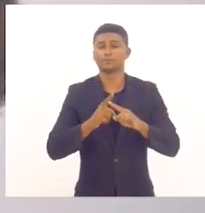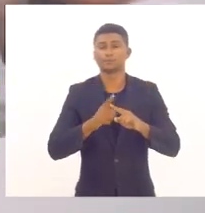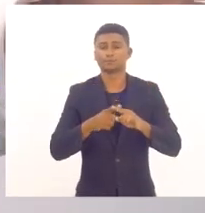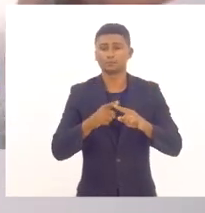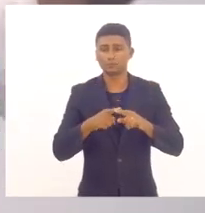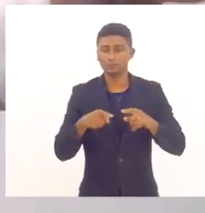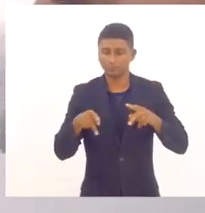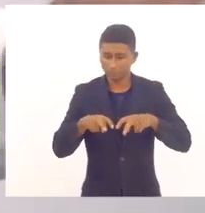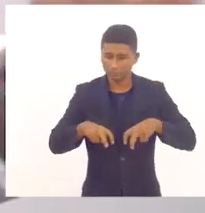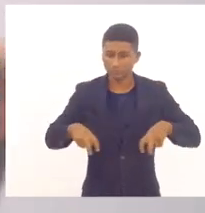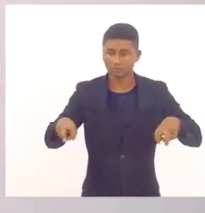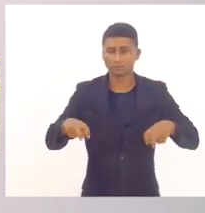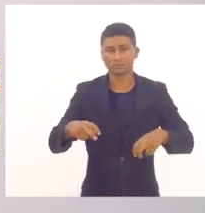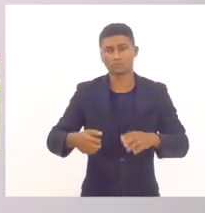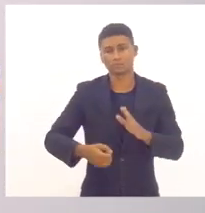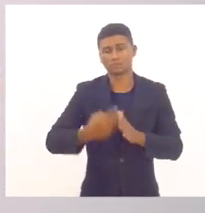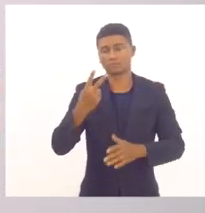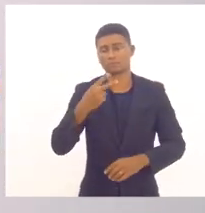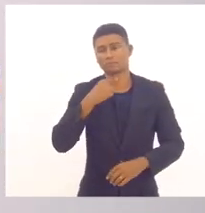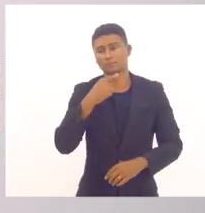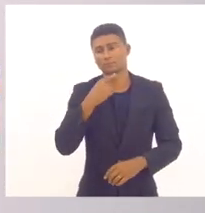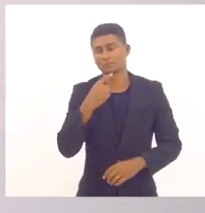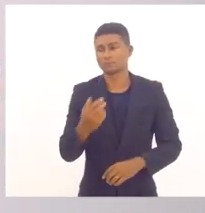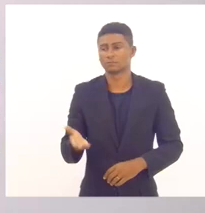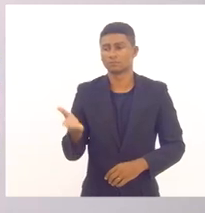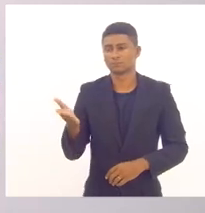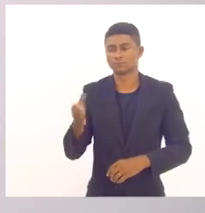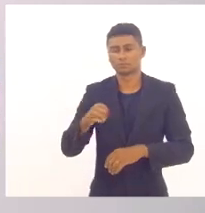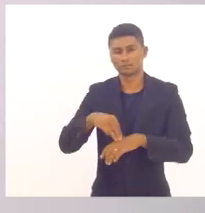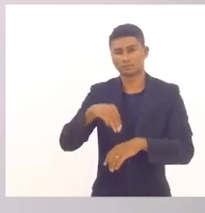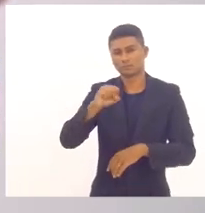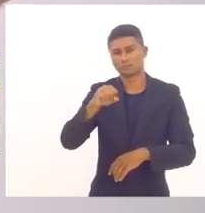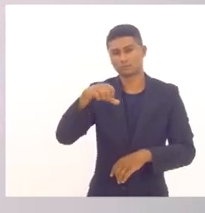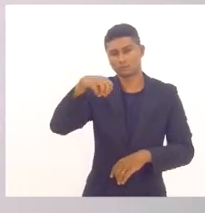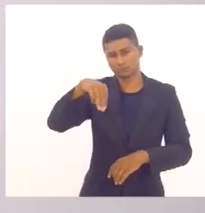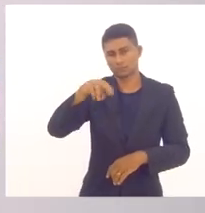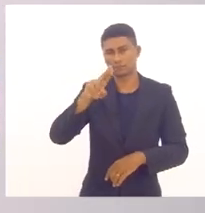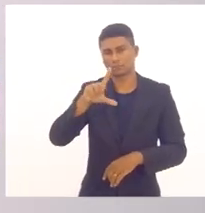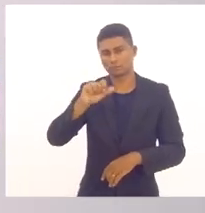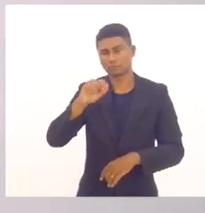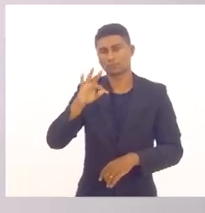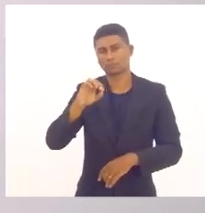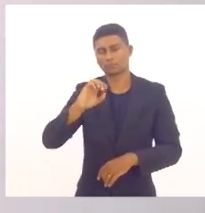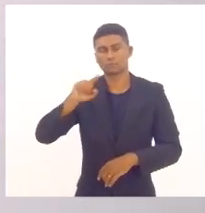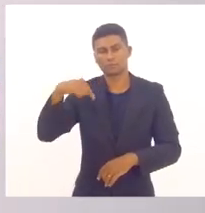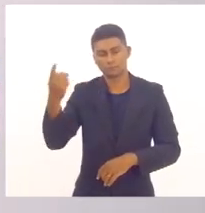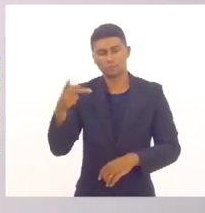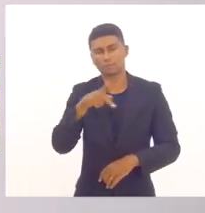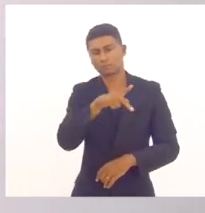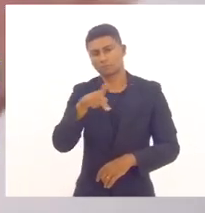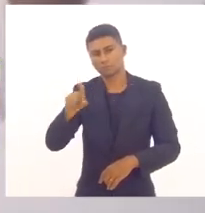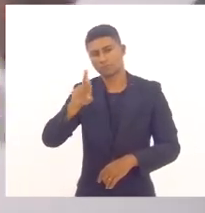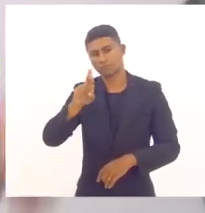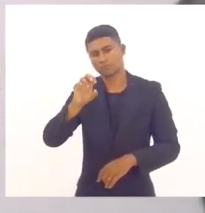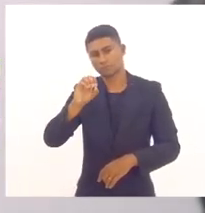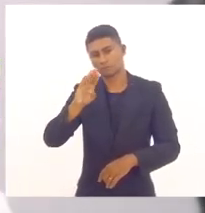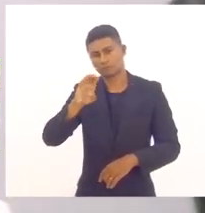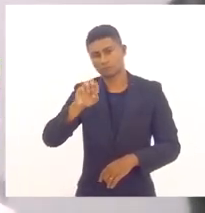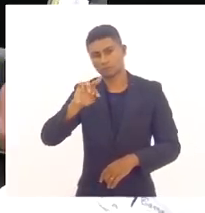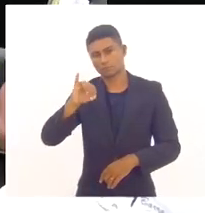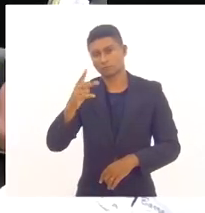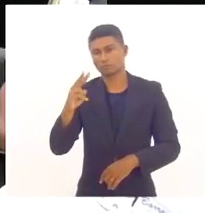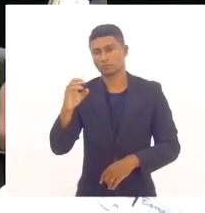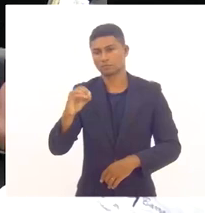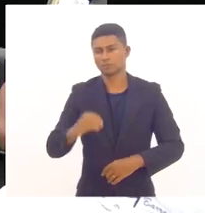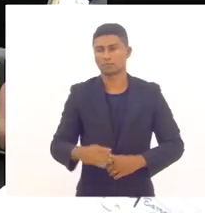a segunda mesa. Eu vou passar, então, primeiro para o mestre Mulato, em seguida para o presidente Robertinho. Mas cadê o